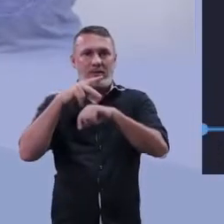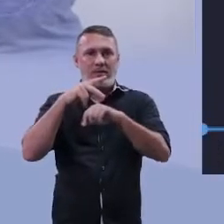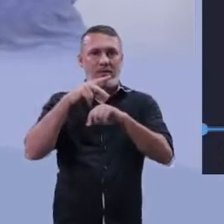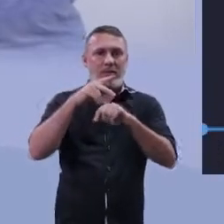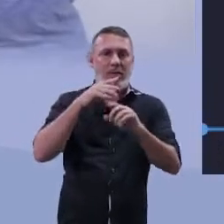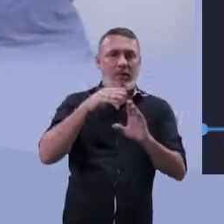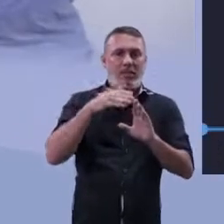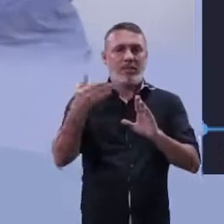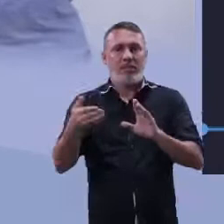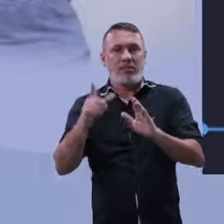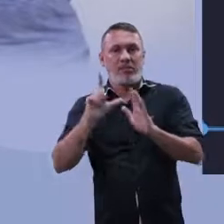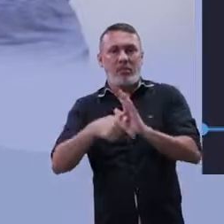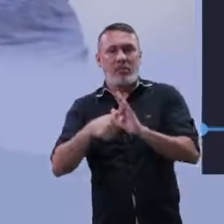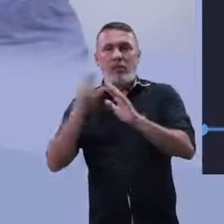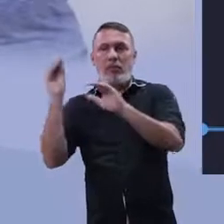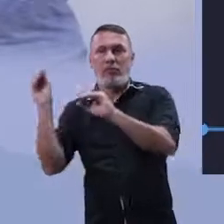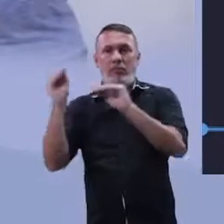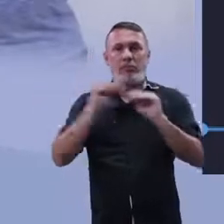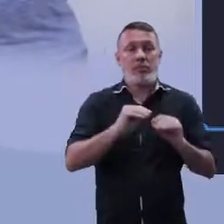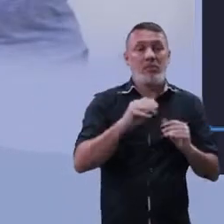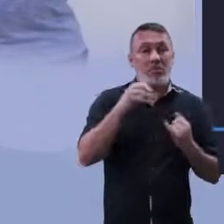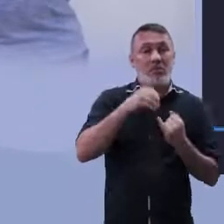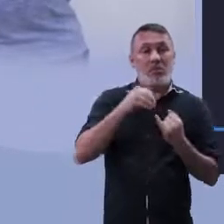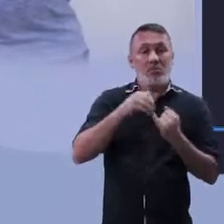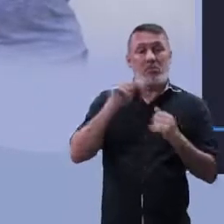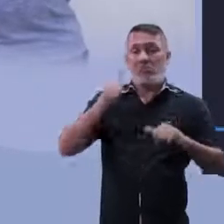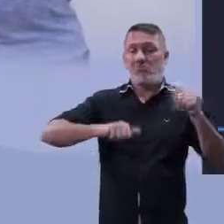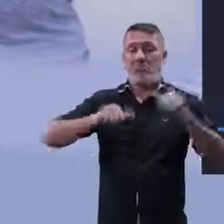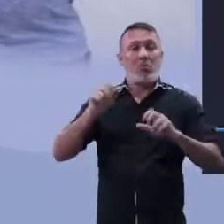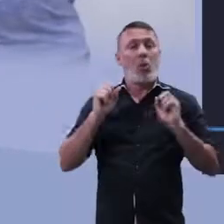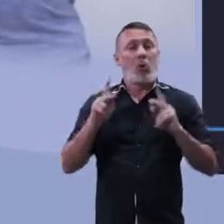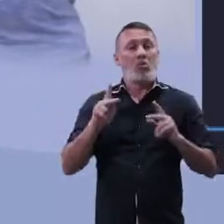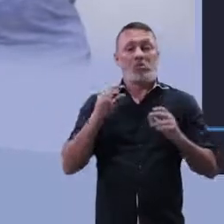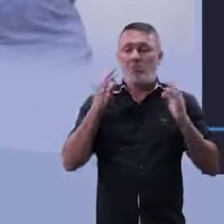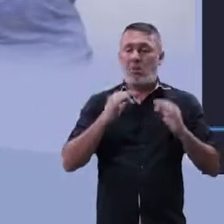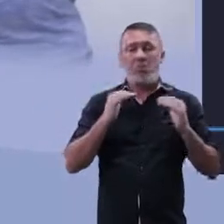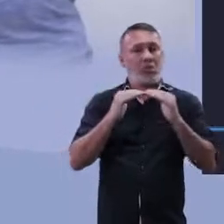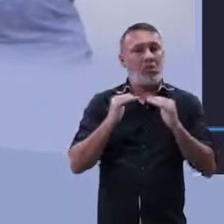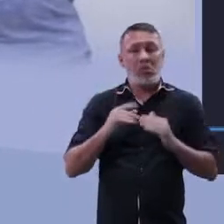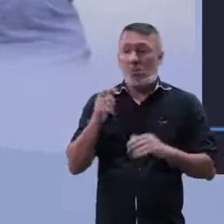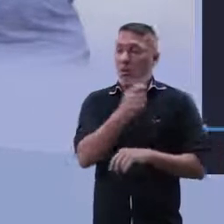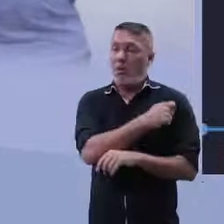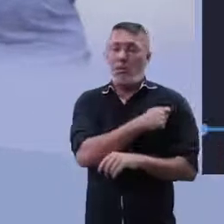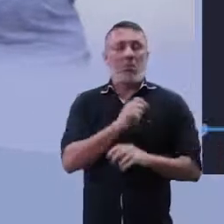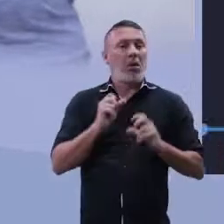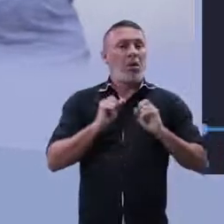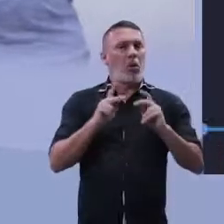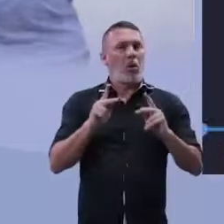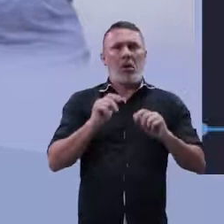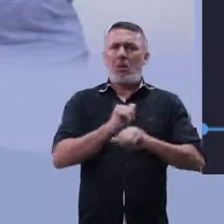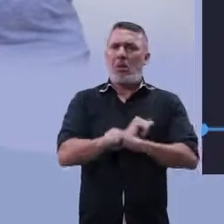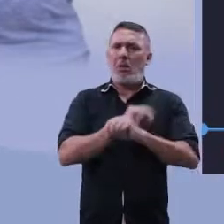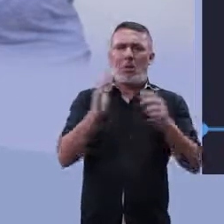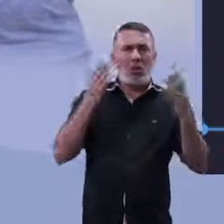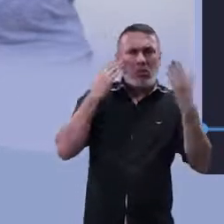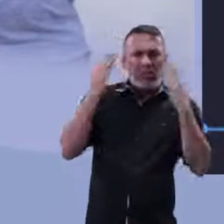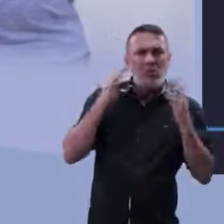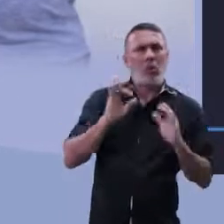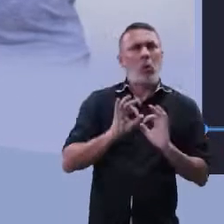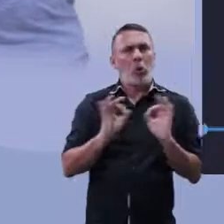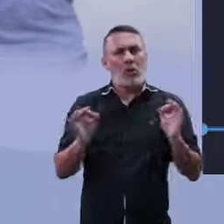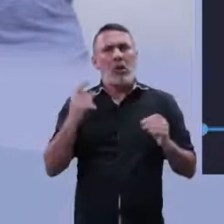depois, né, agora está acontecendo o inverso. O próprio INEP já analisou aquilo que nós estávamos lendo. Ele falou, olha, ele fez isso de uma maneira bacana,